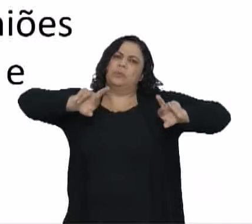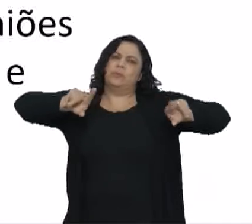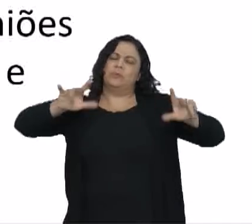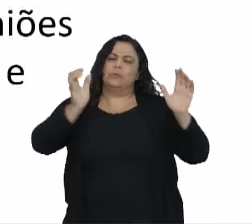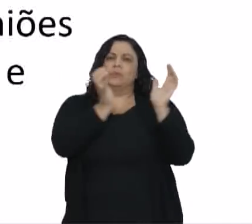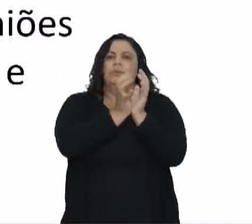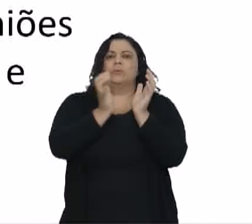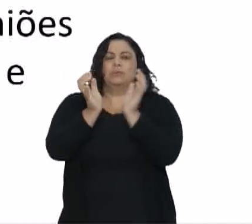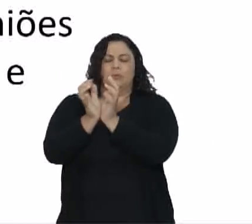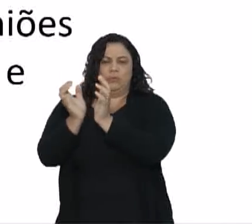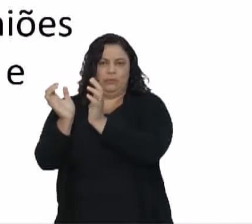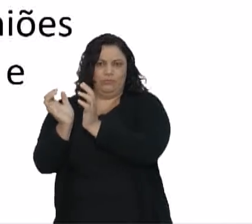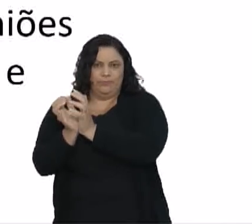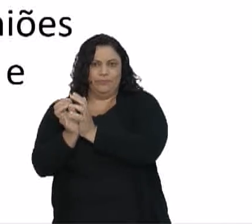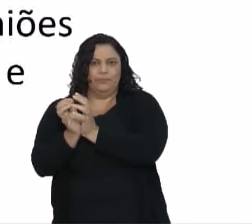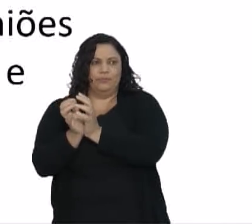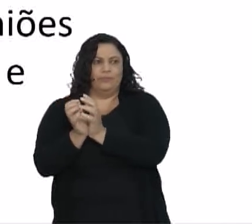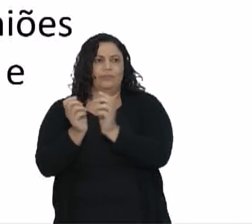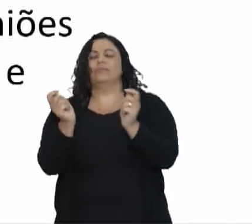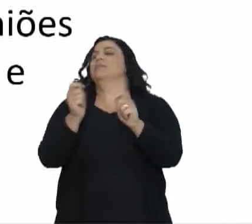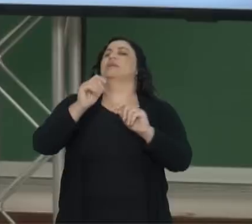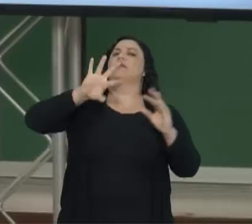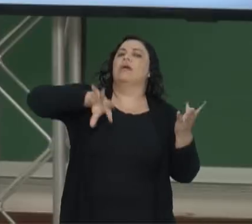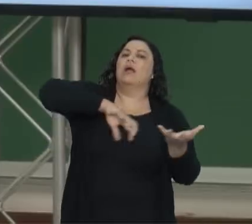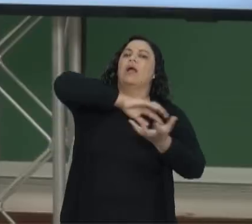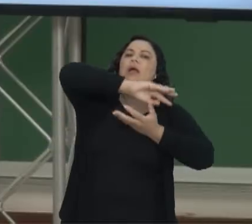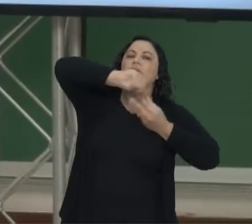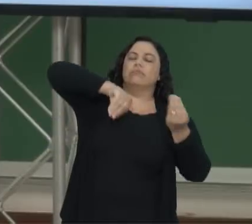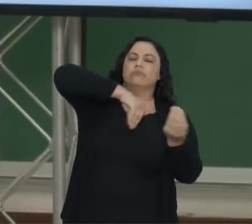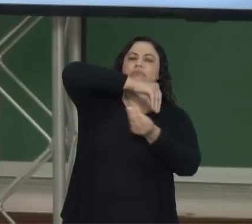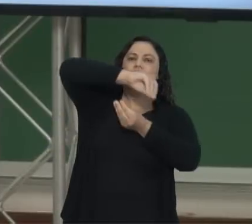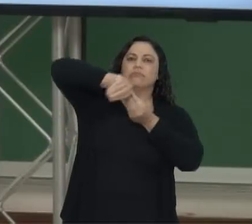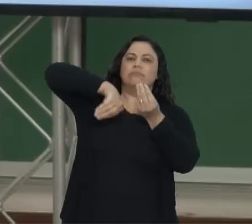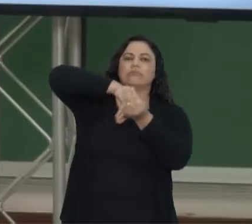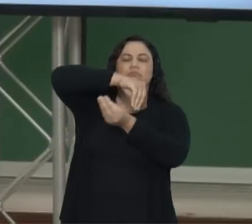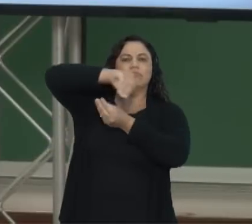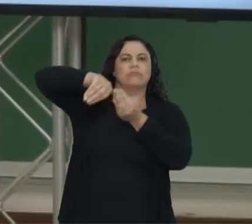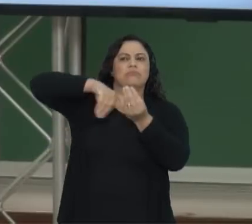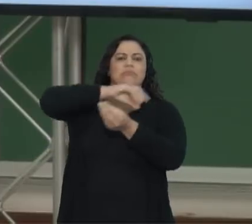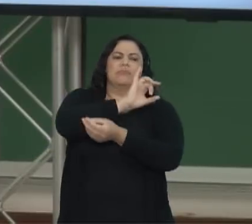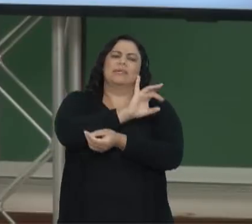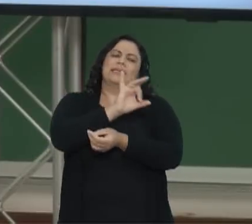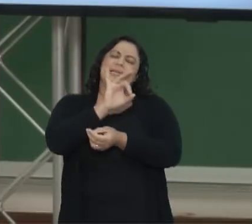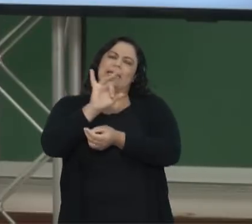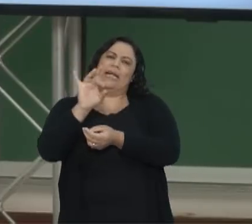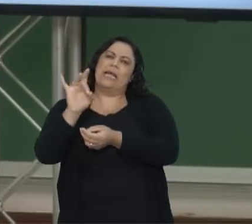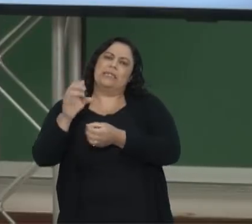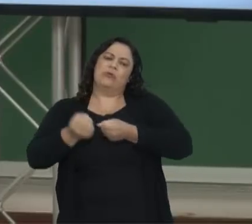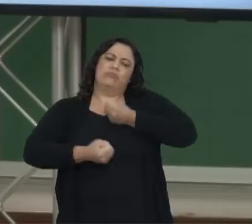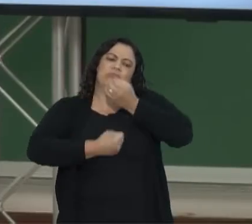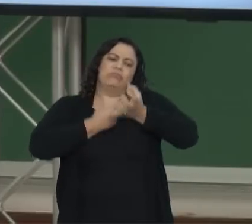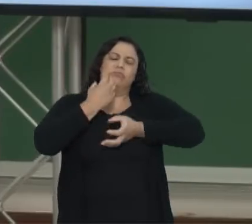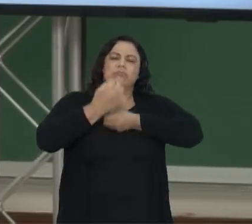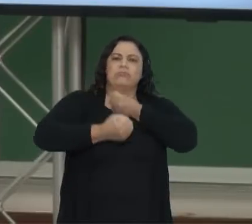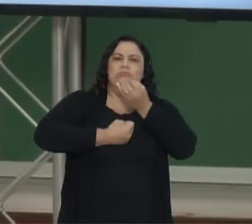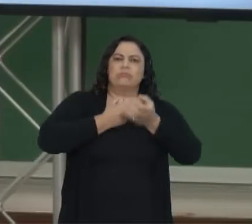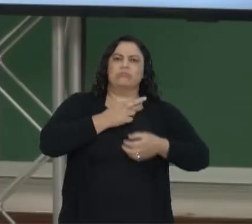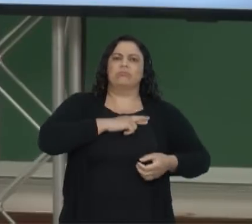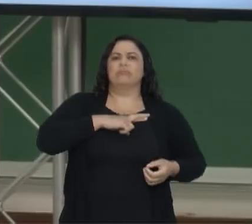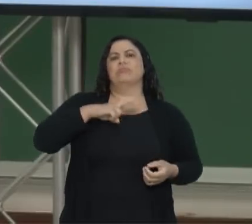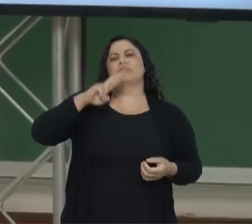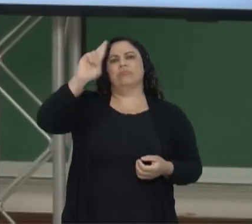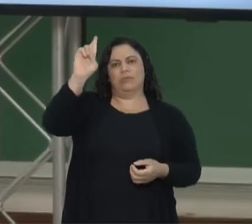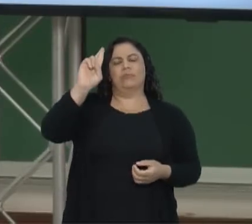grupos étnicos. Então era essa mistura, esse conjunto ali, para que cada um pudesse expressar a sua religiosidade